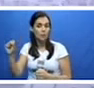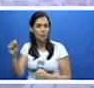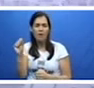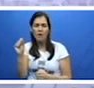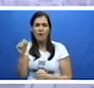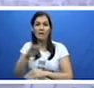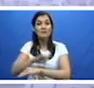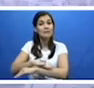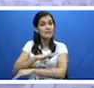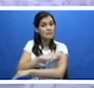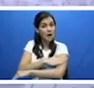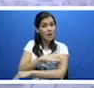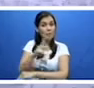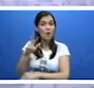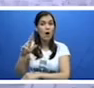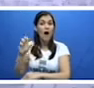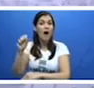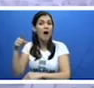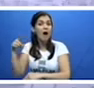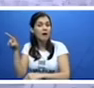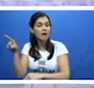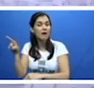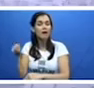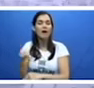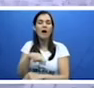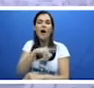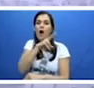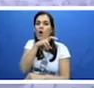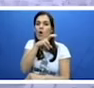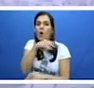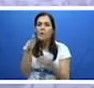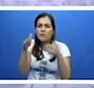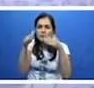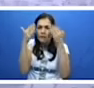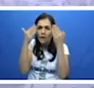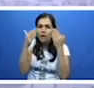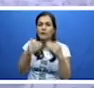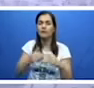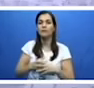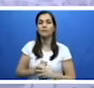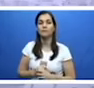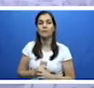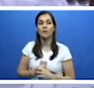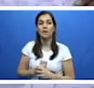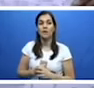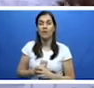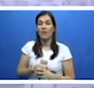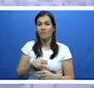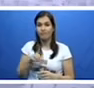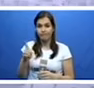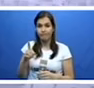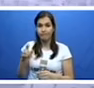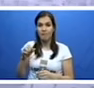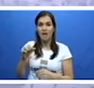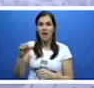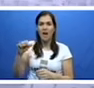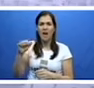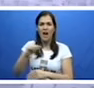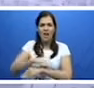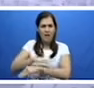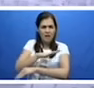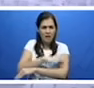sapo rã a p******* a cobra cega e a salamandra os anfíbios eles